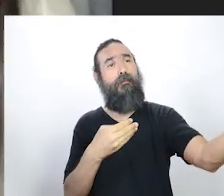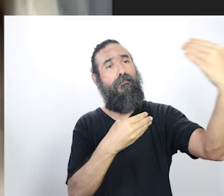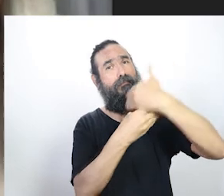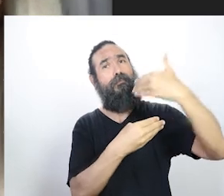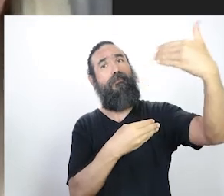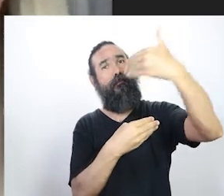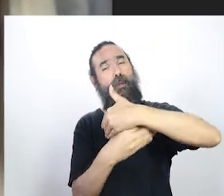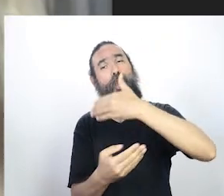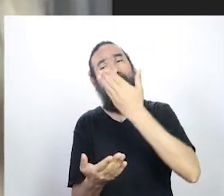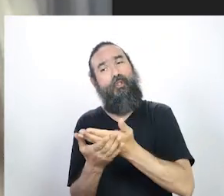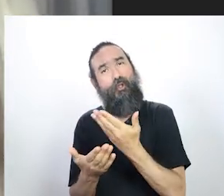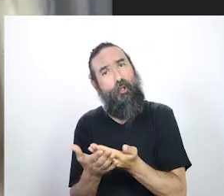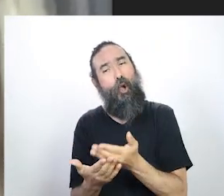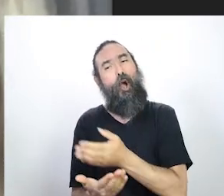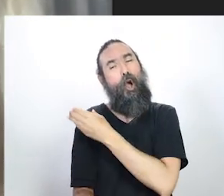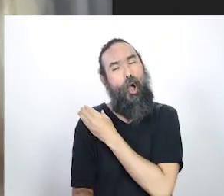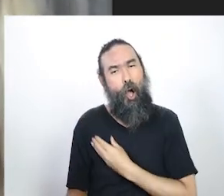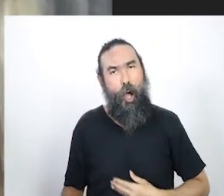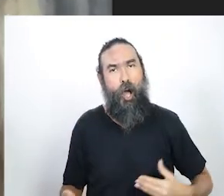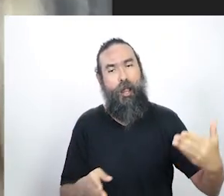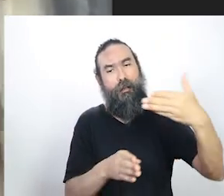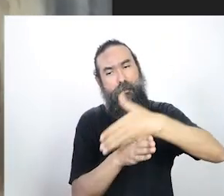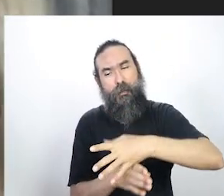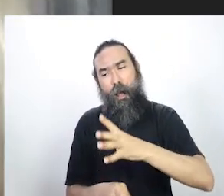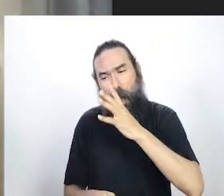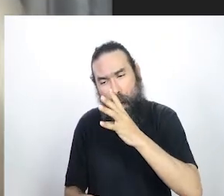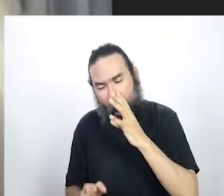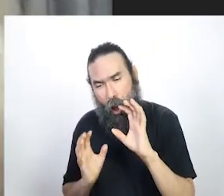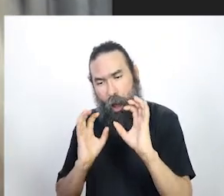recebe escolas, recebe espetáculos de diversas